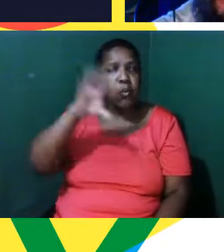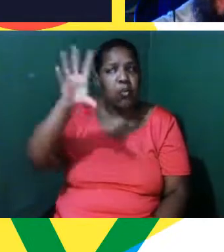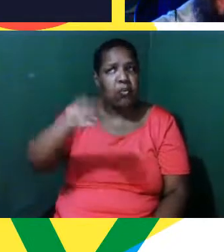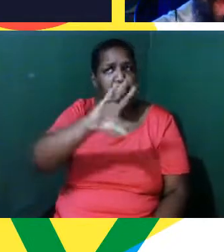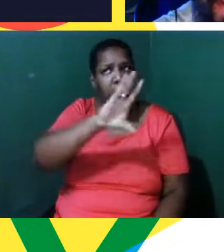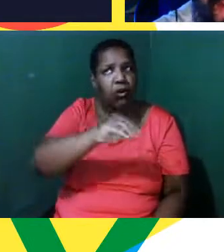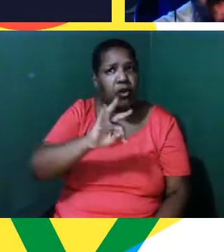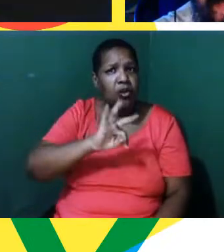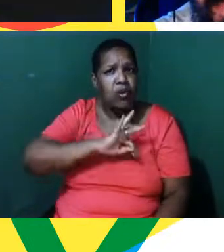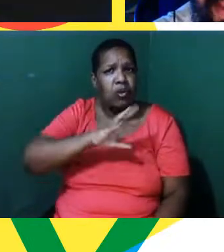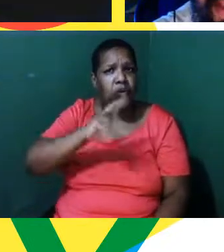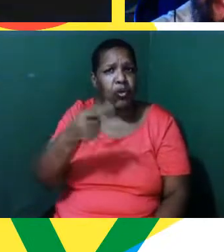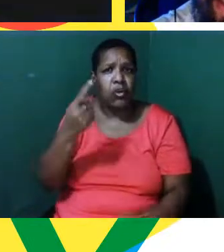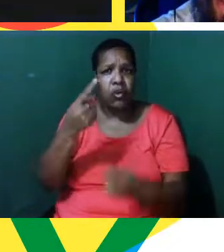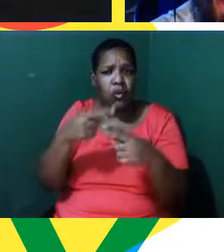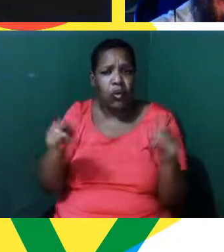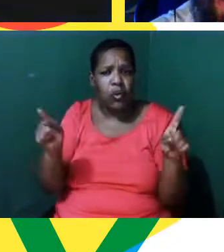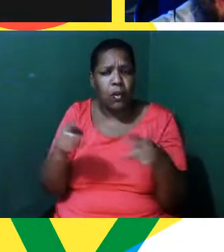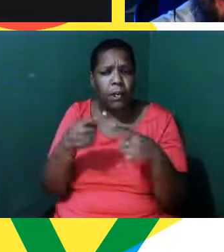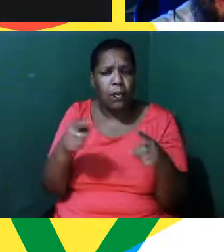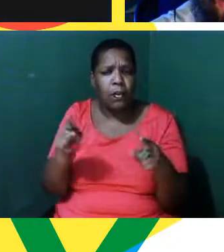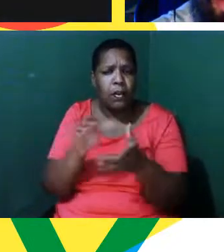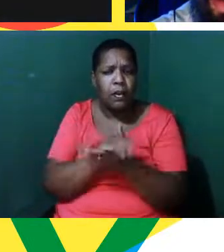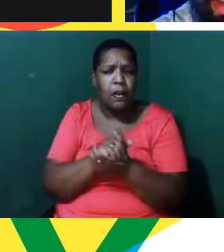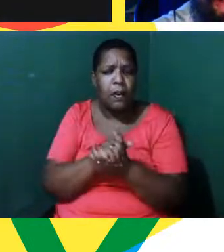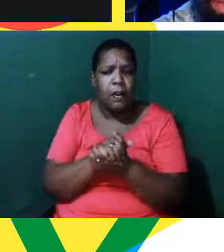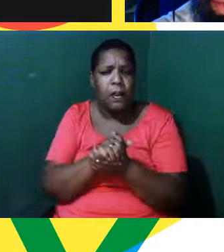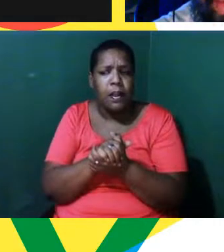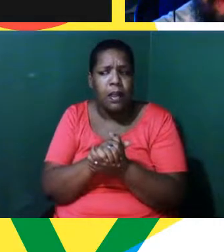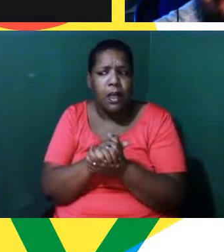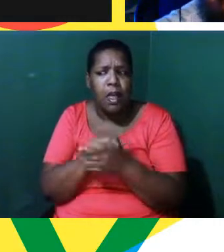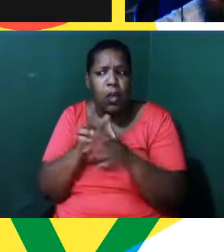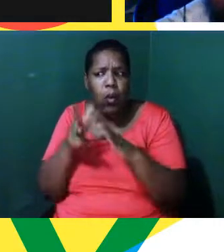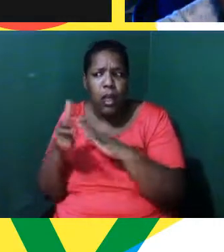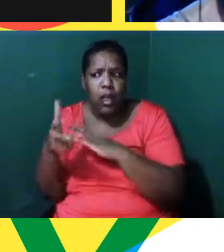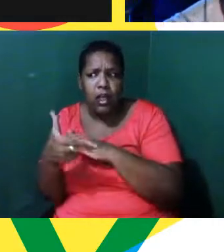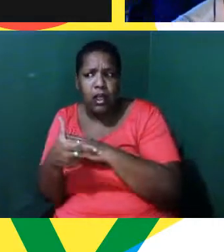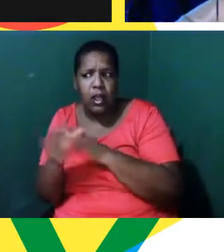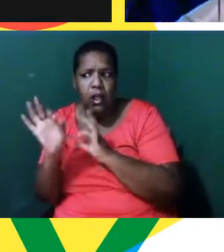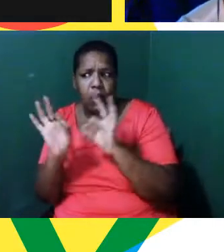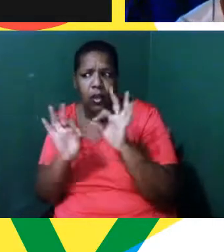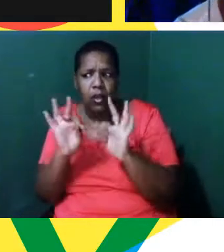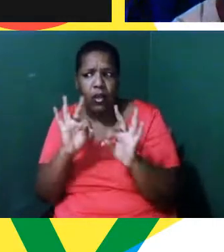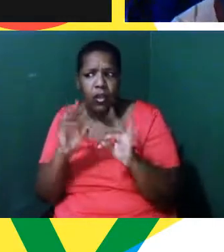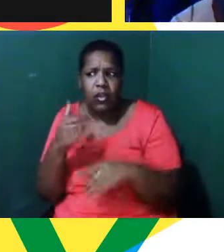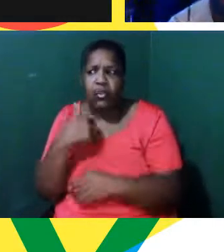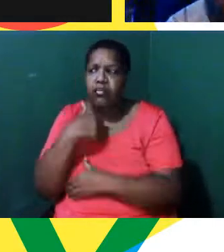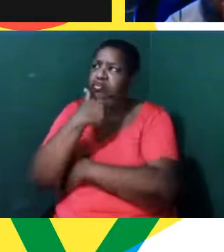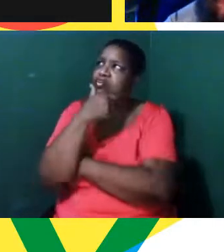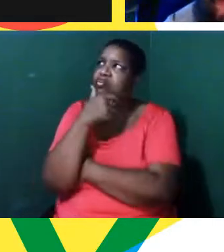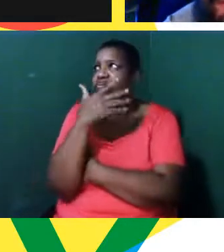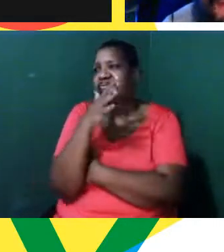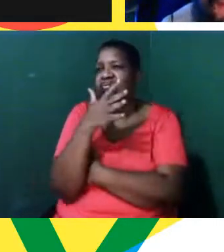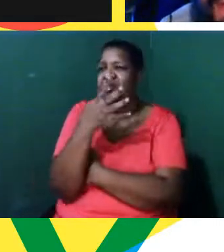peguei uma música eu editei tudo em 45 minutos